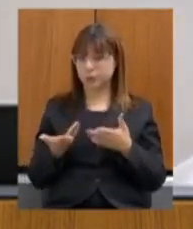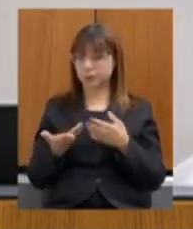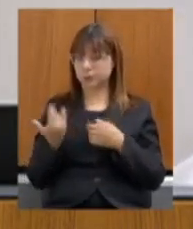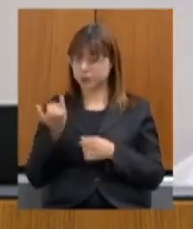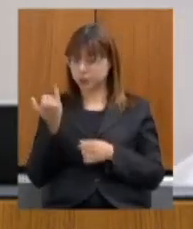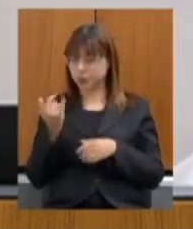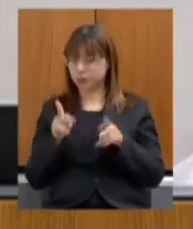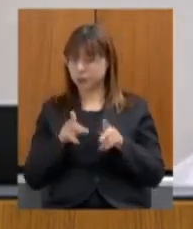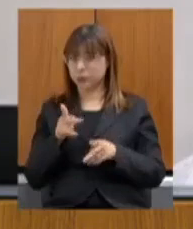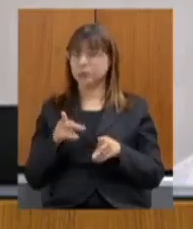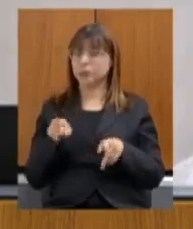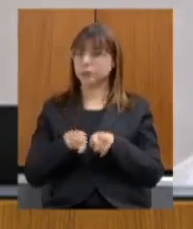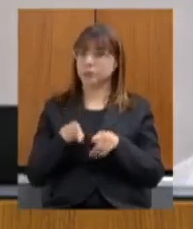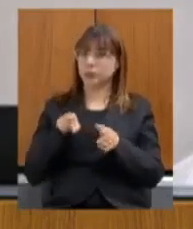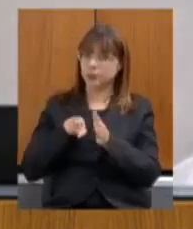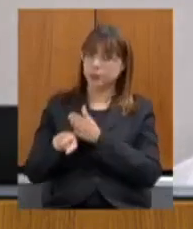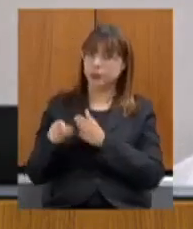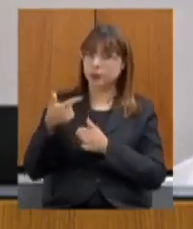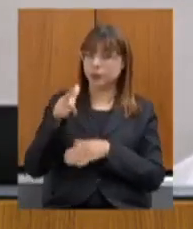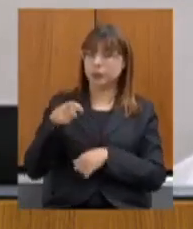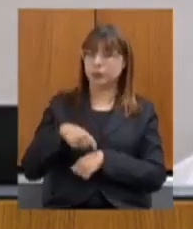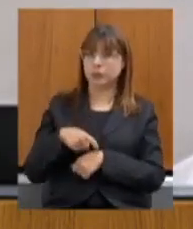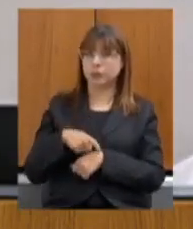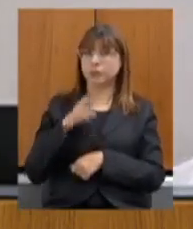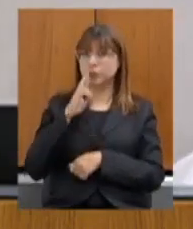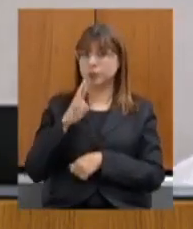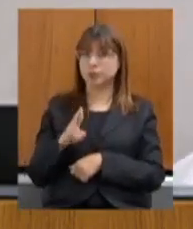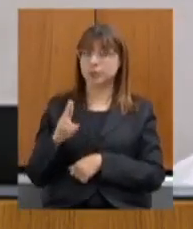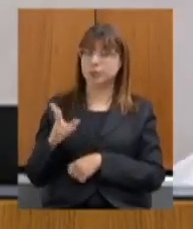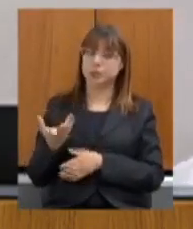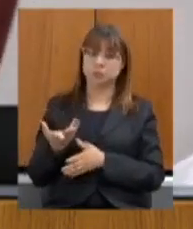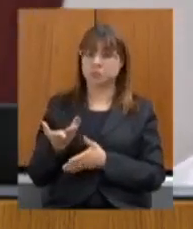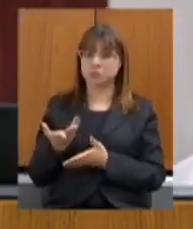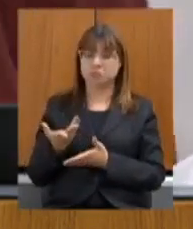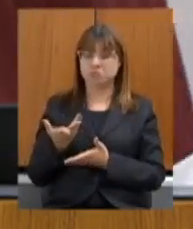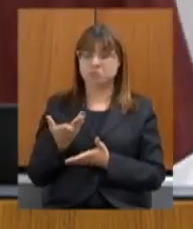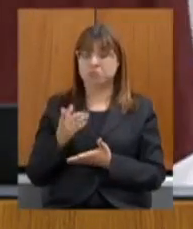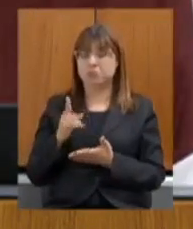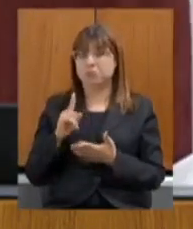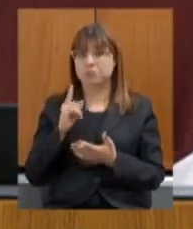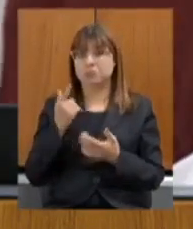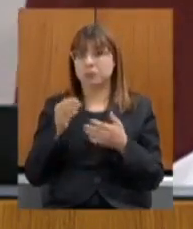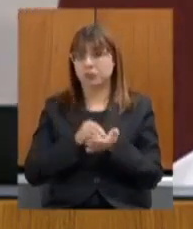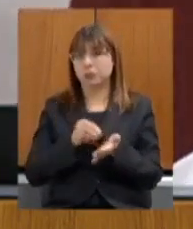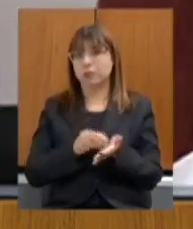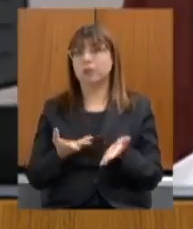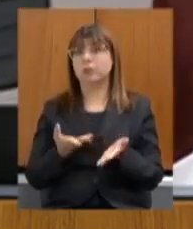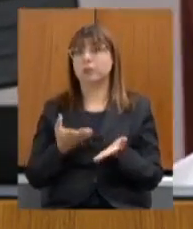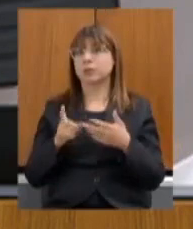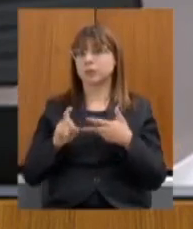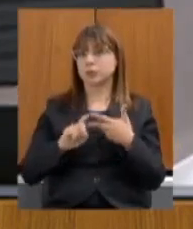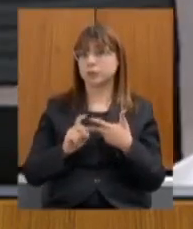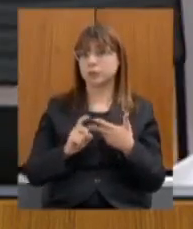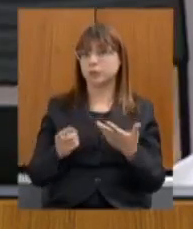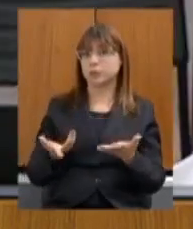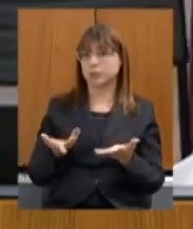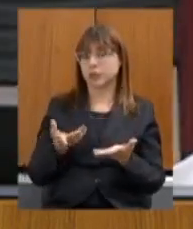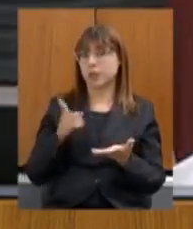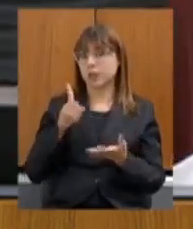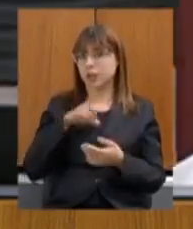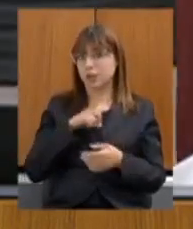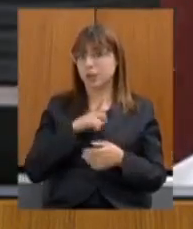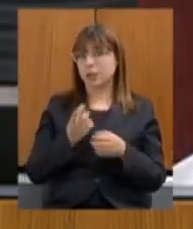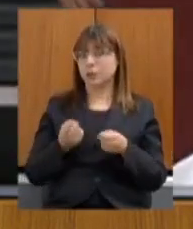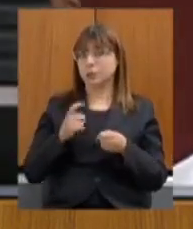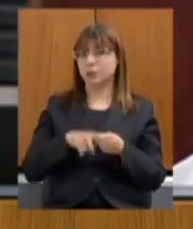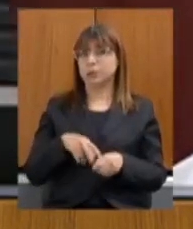Novamente, questionamos em outra oportunidade, a resposta foi evasiva. O Executivo trabalha com alternativa à adesão ao regime de recuperação fiscal,